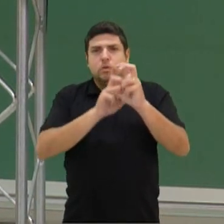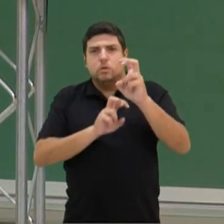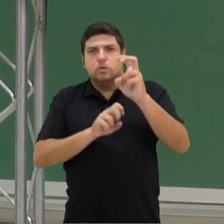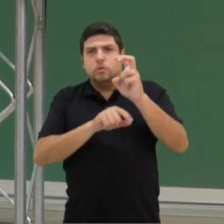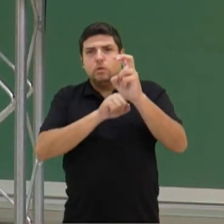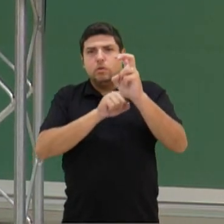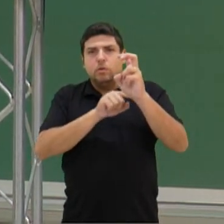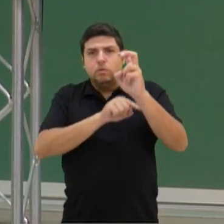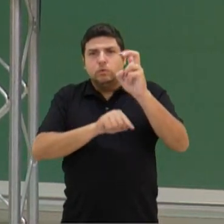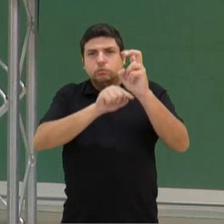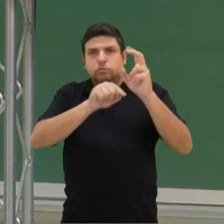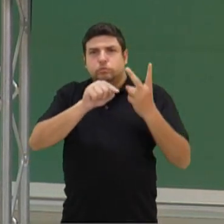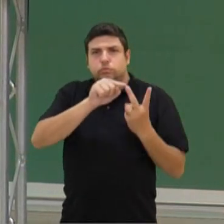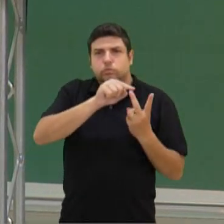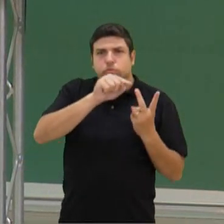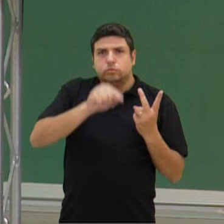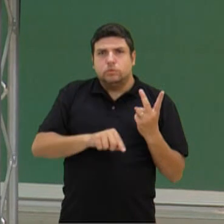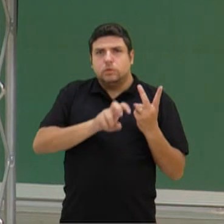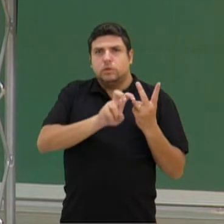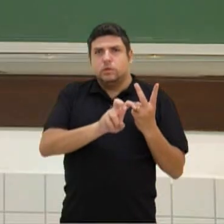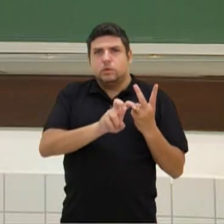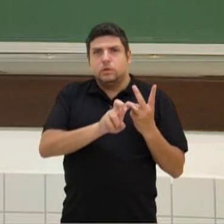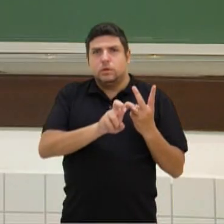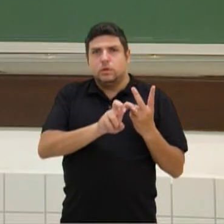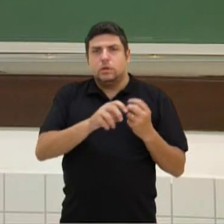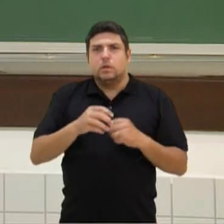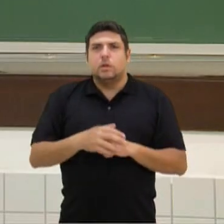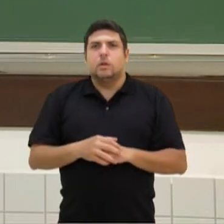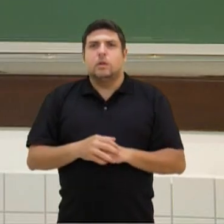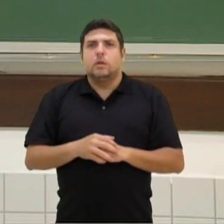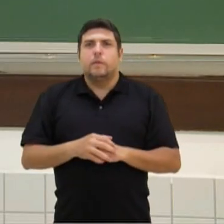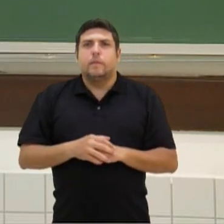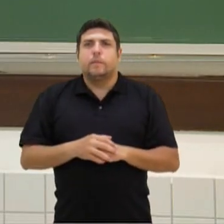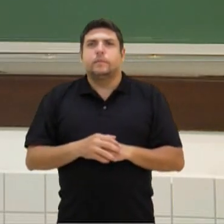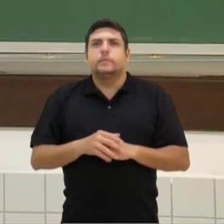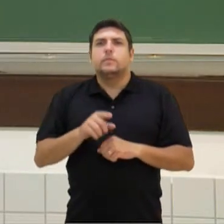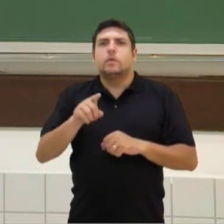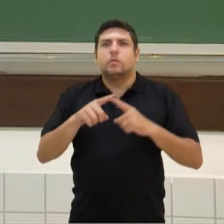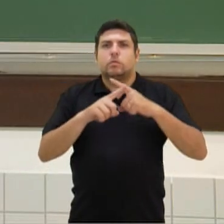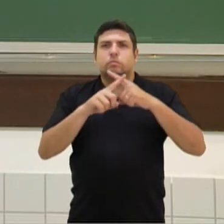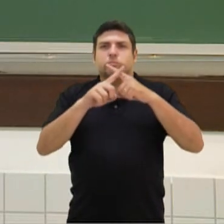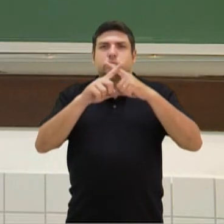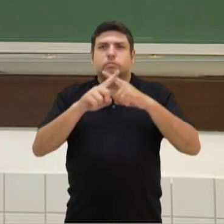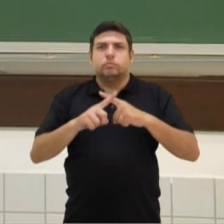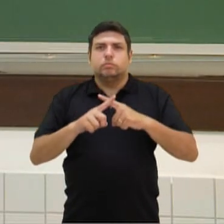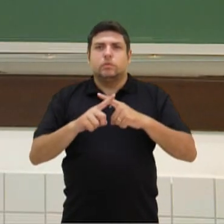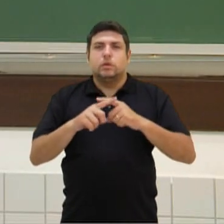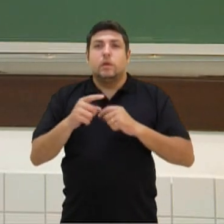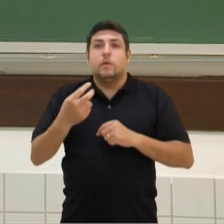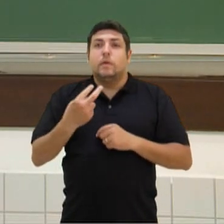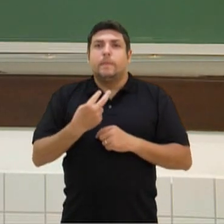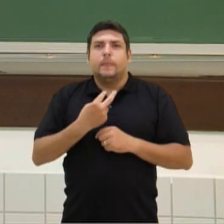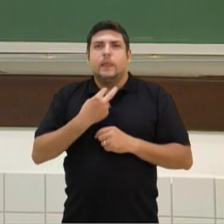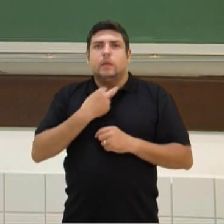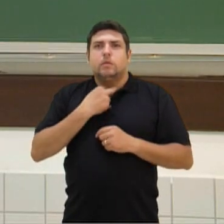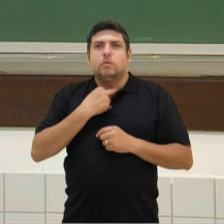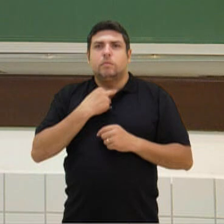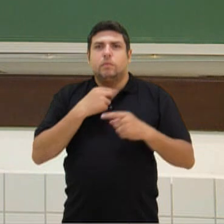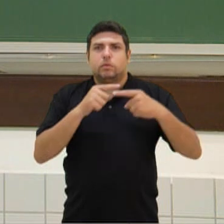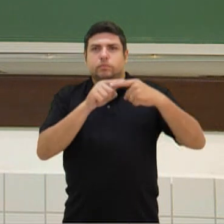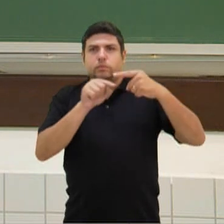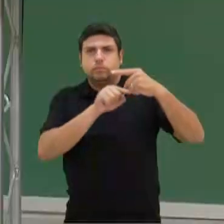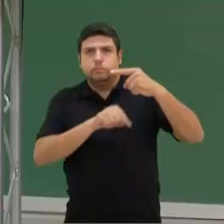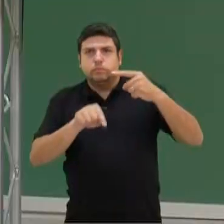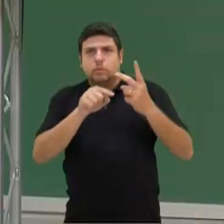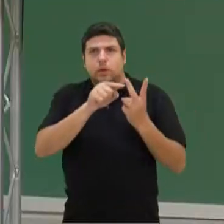radiciação, coisa que o nono ano pegou no teu pé, você multiplica. Como você não pode ter um radical no denominador,